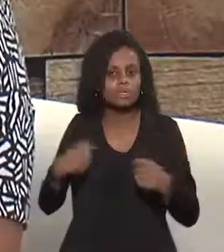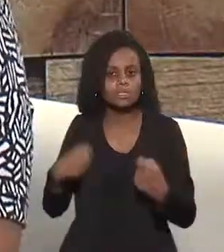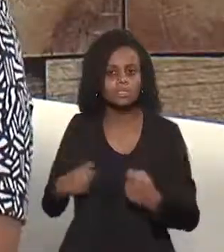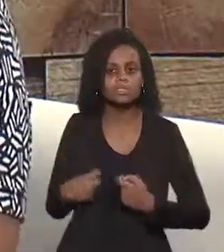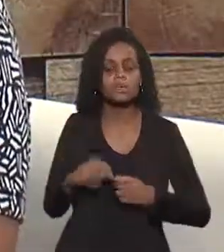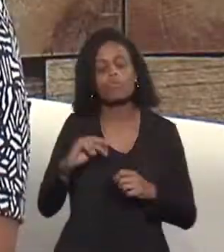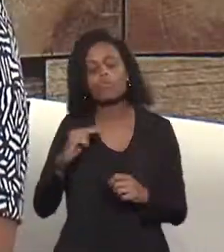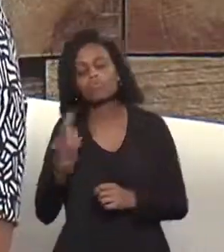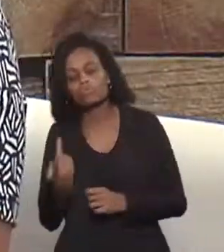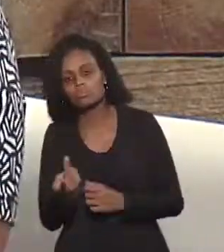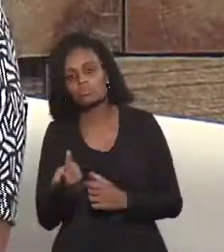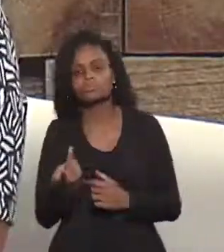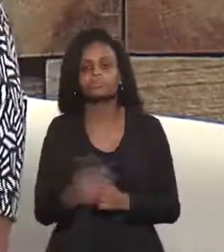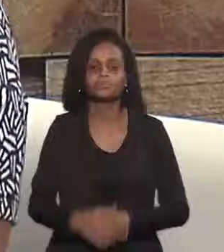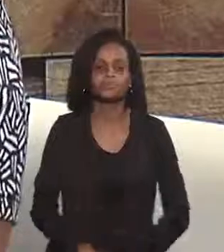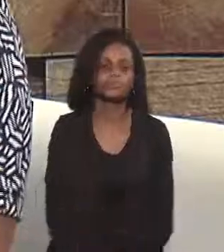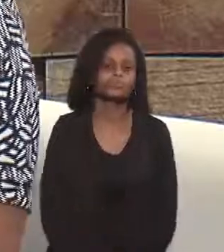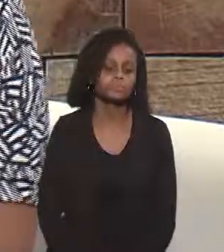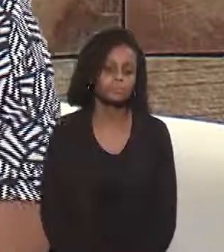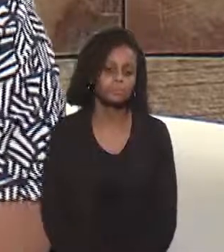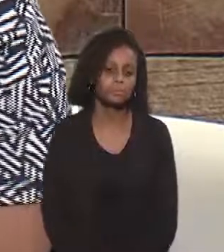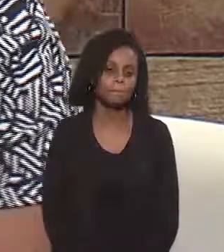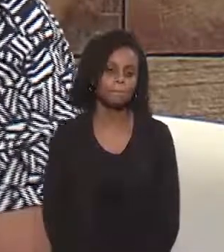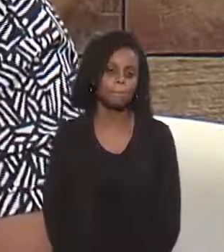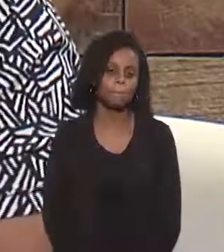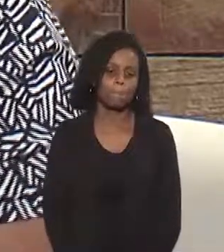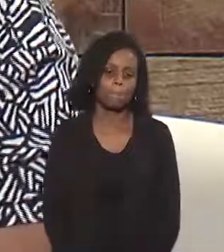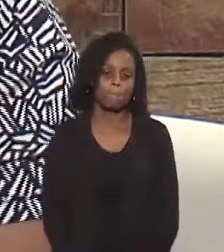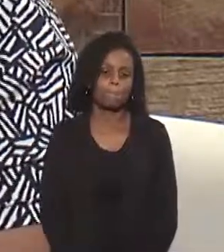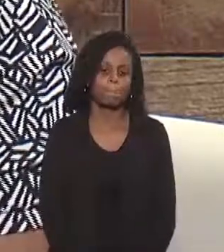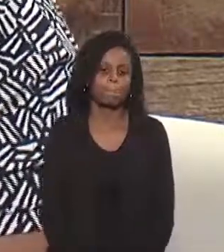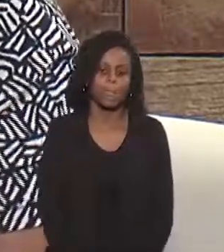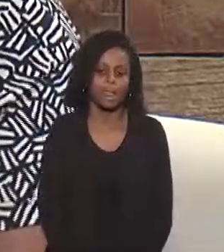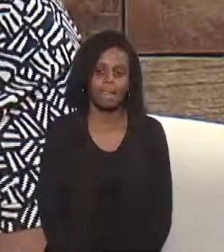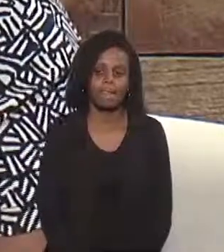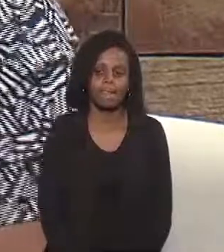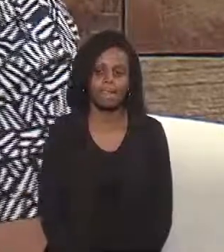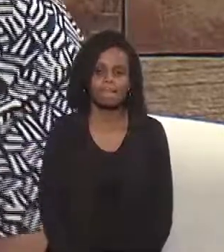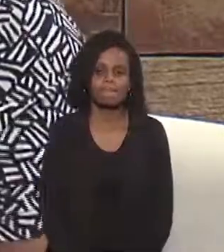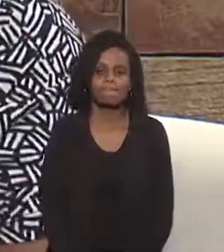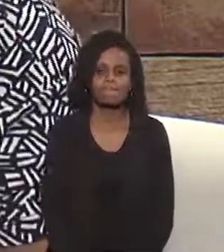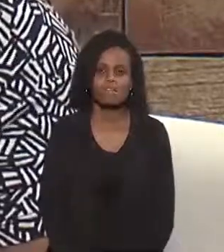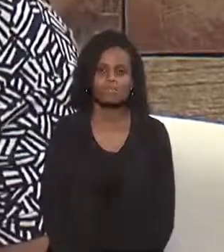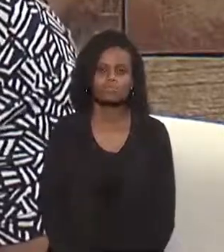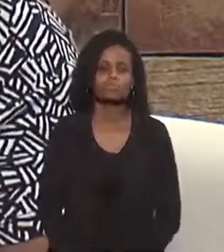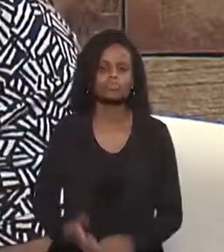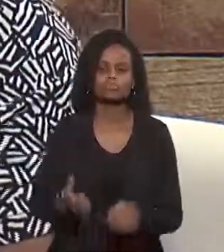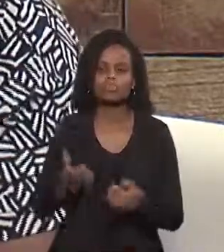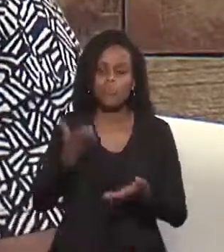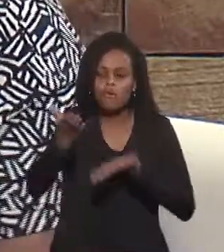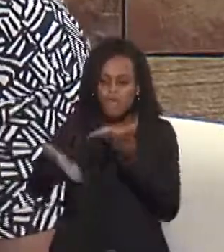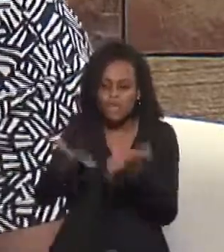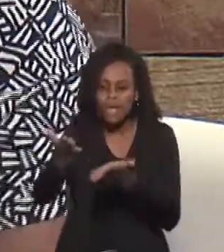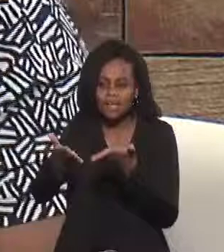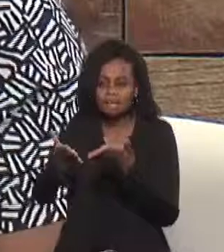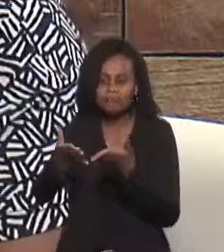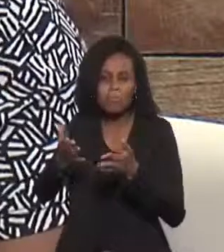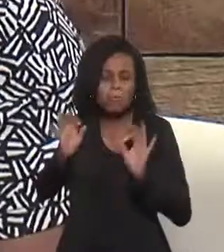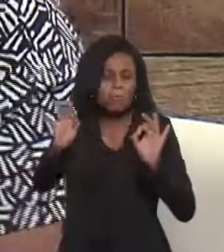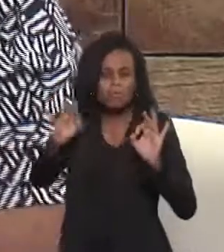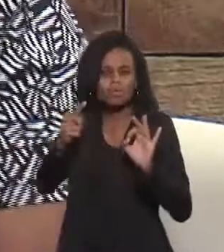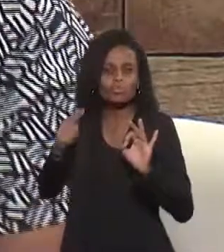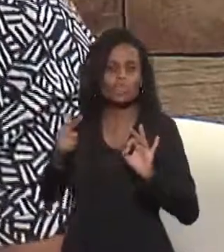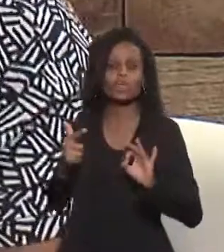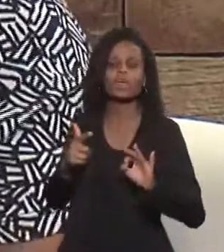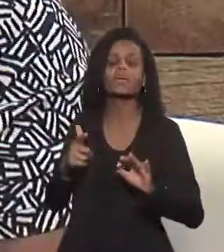gostariam ou são tratados um pouco de uma forma descuidada e essa